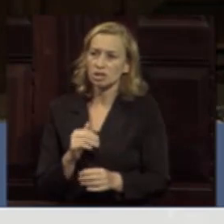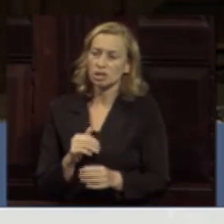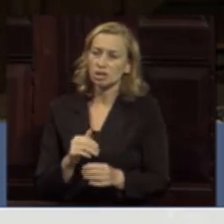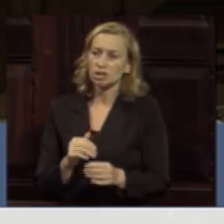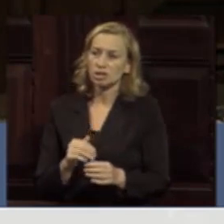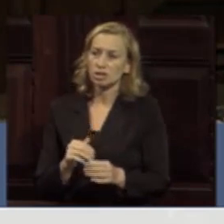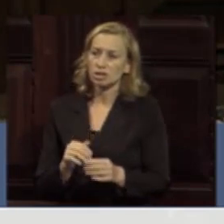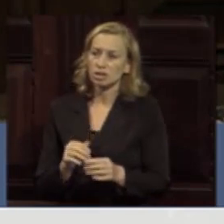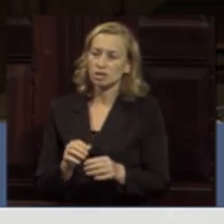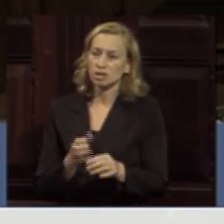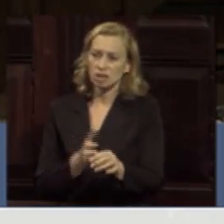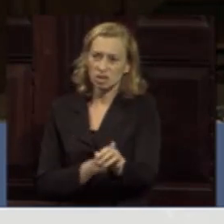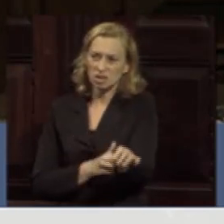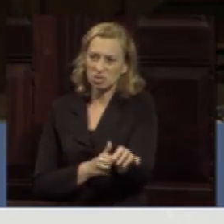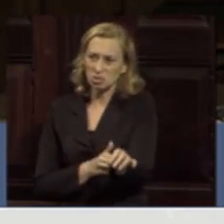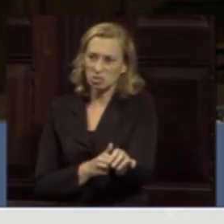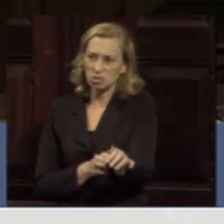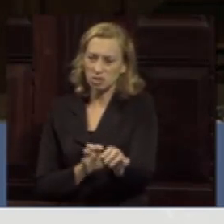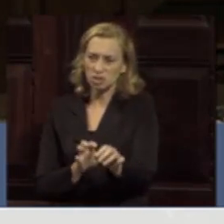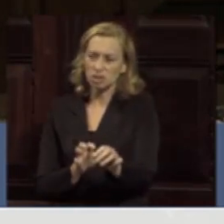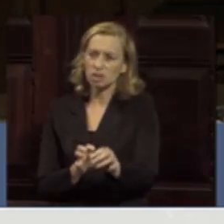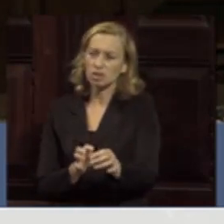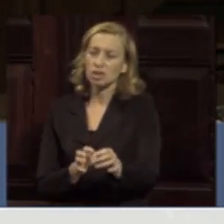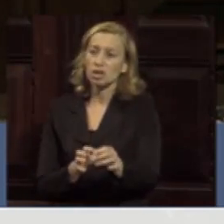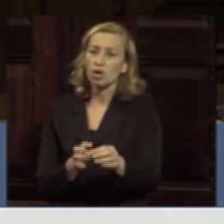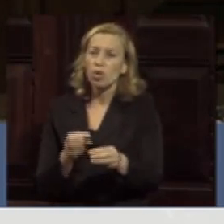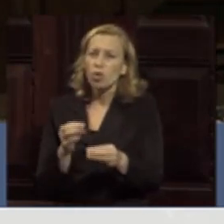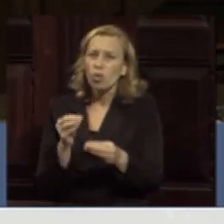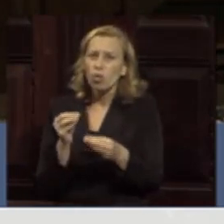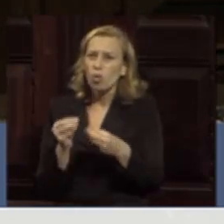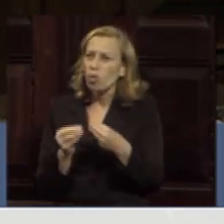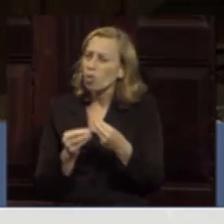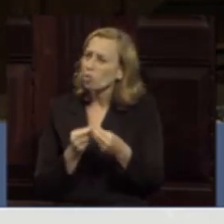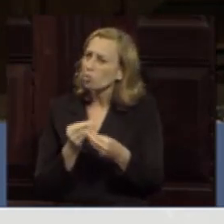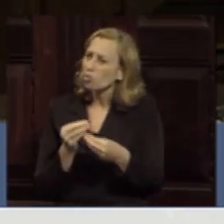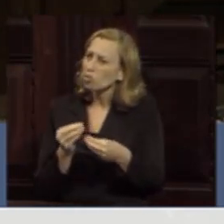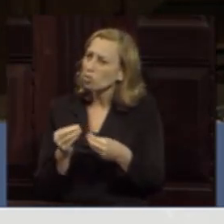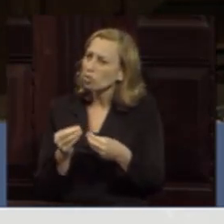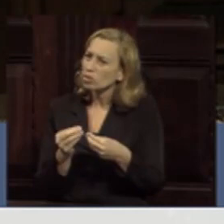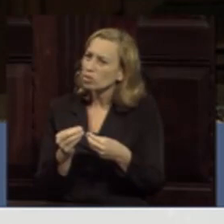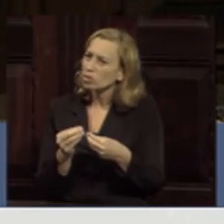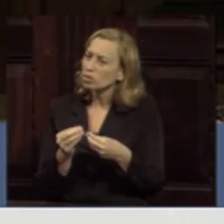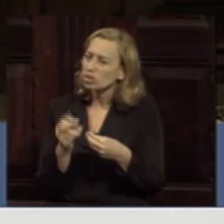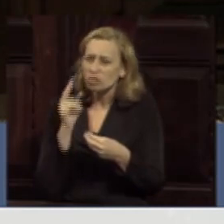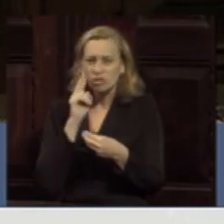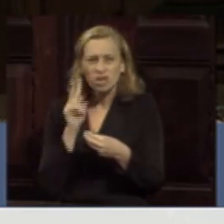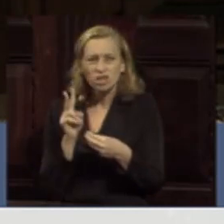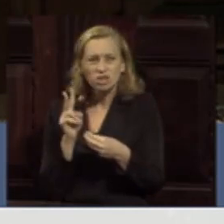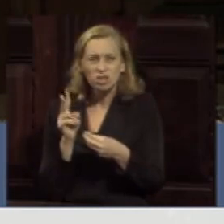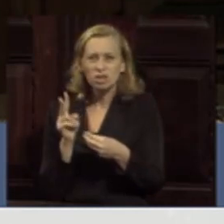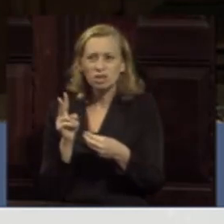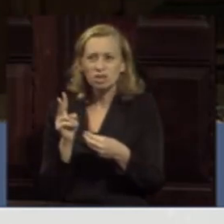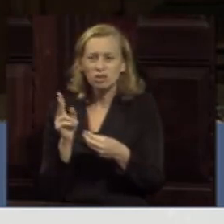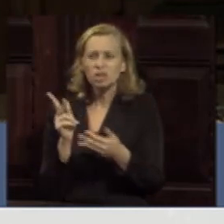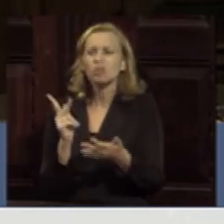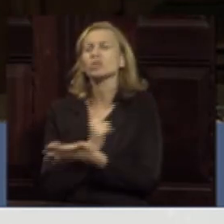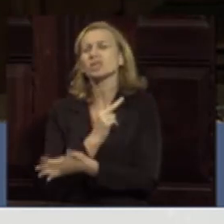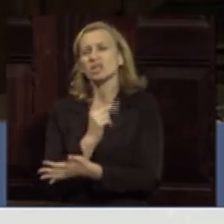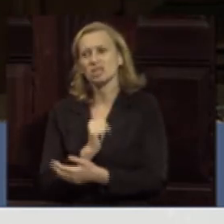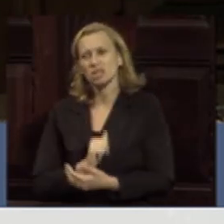seja, veja em que se transformou a situação da educação pública estadual no Rio de